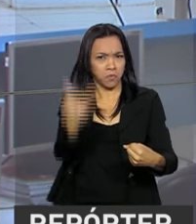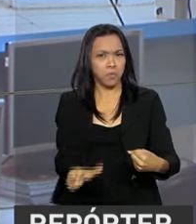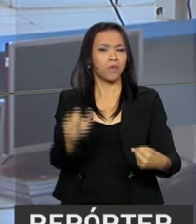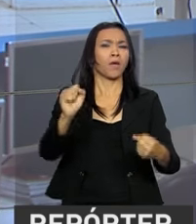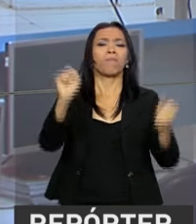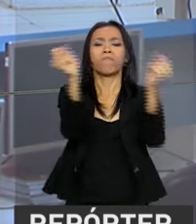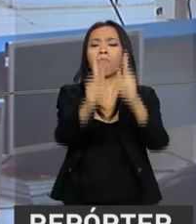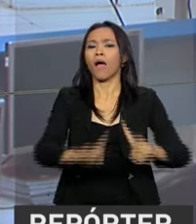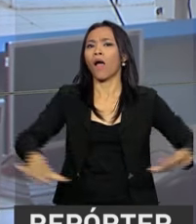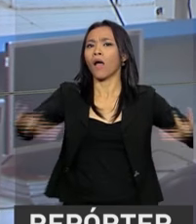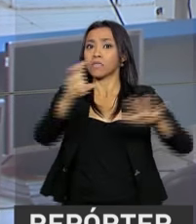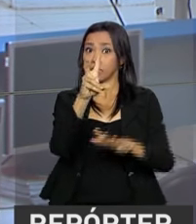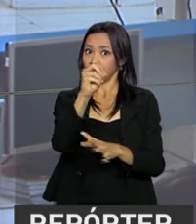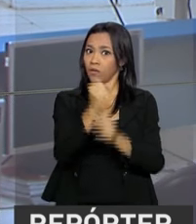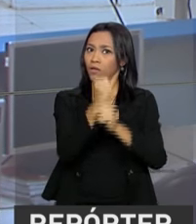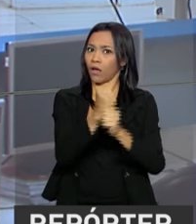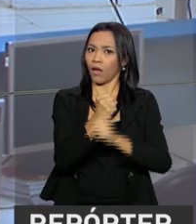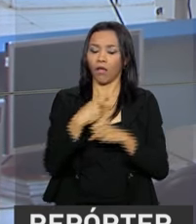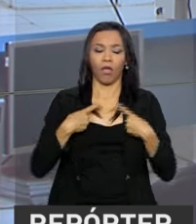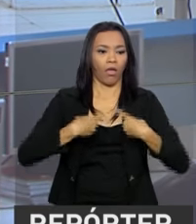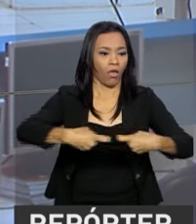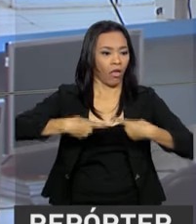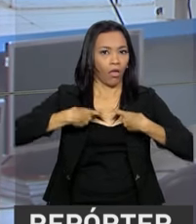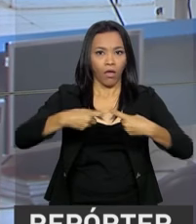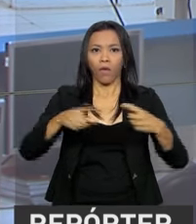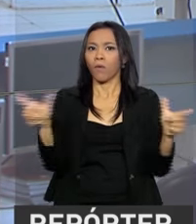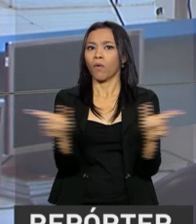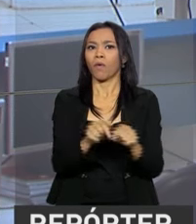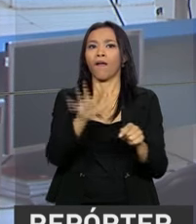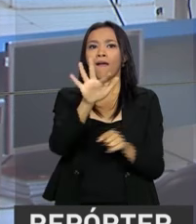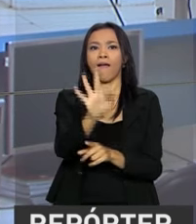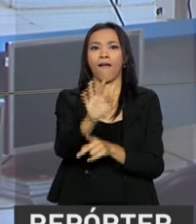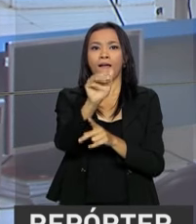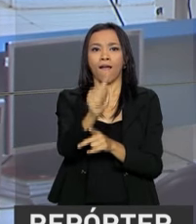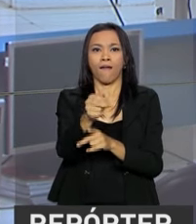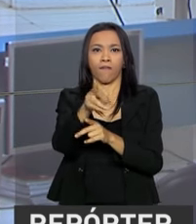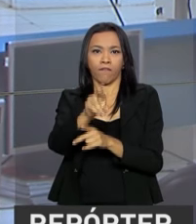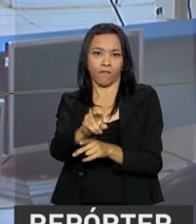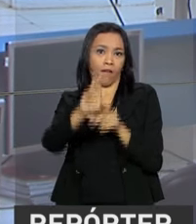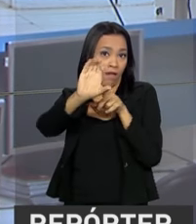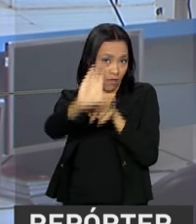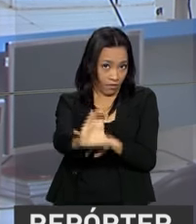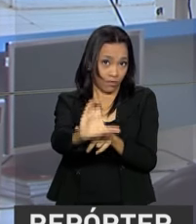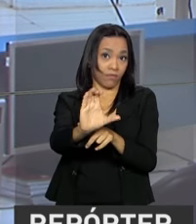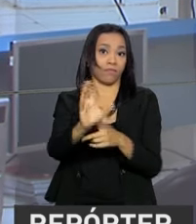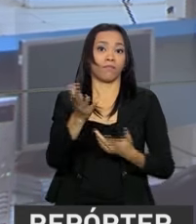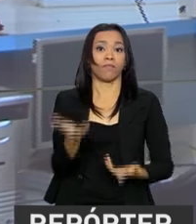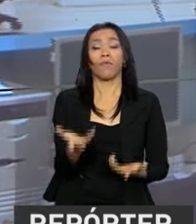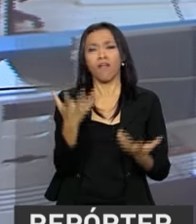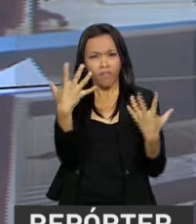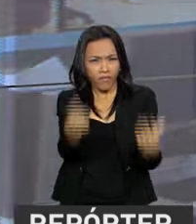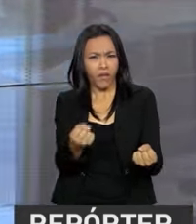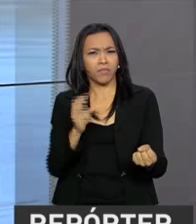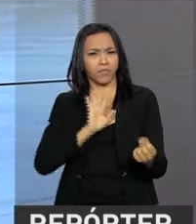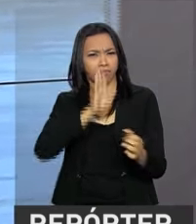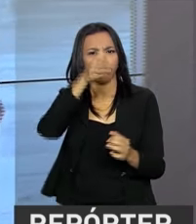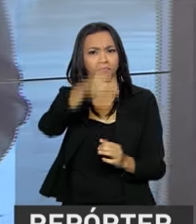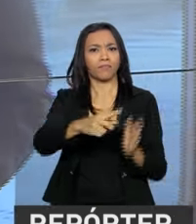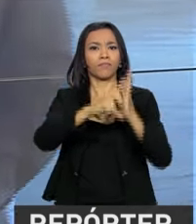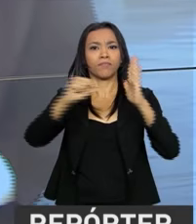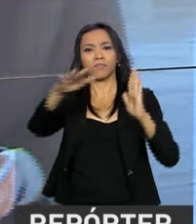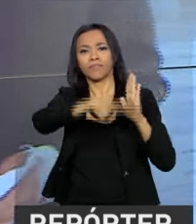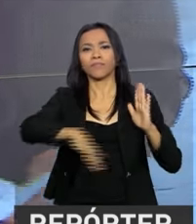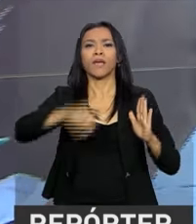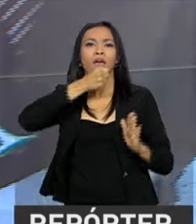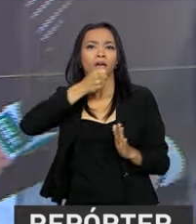país que há mais de 50 anos vive um conflito com as FARC, forças armadas revolucionárias da Colômbia. Vamos ao vivo ao Palácio do Planalto